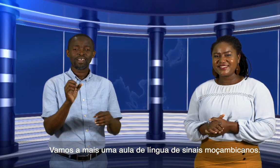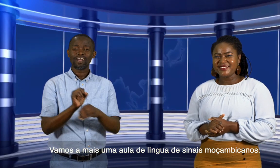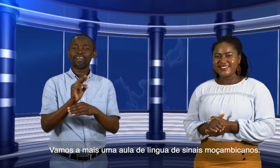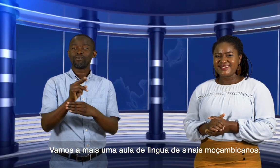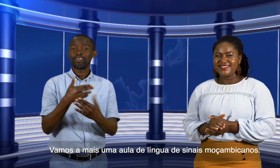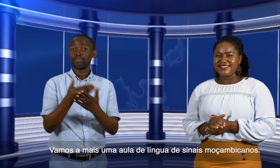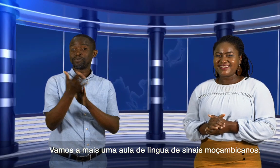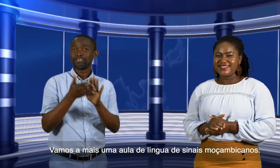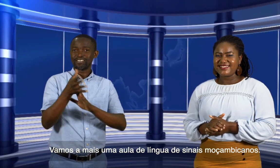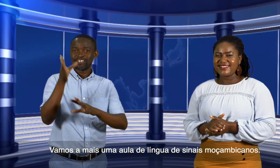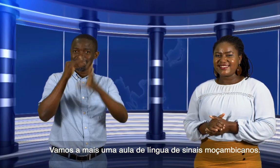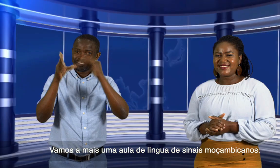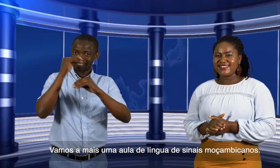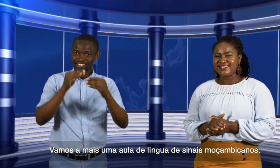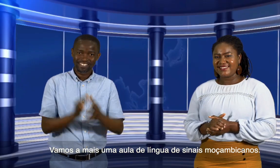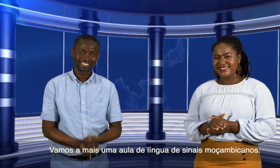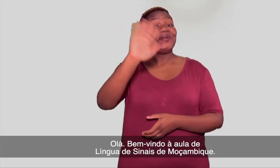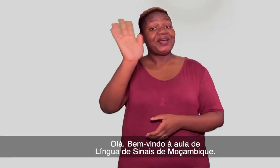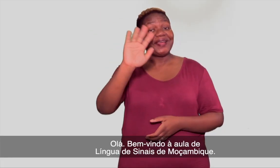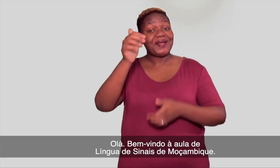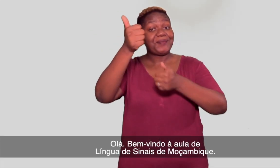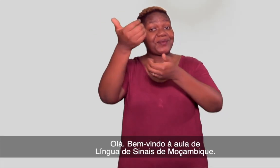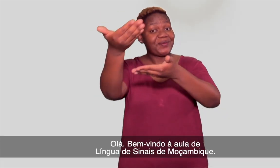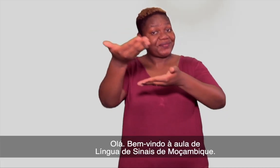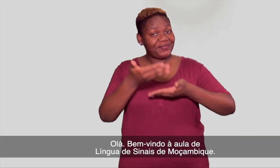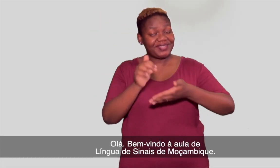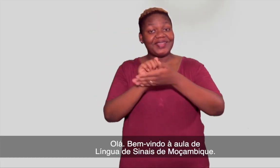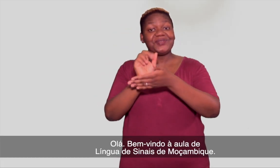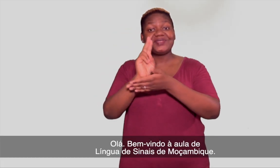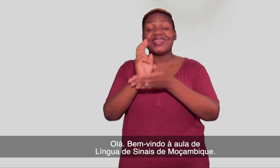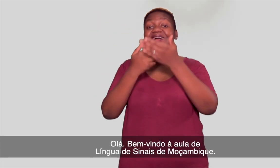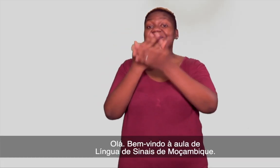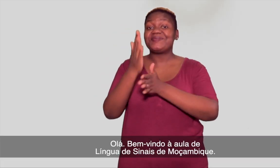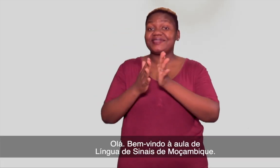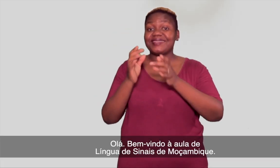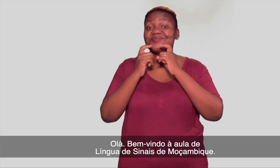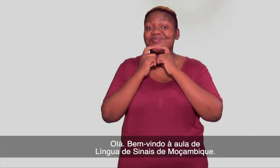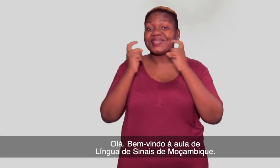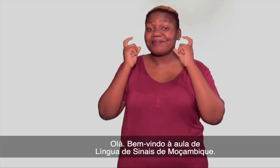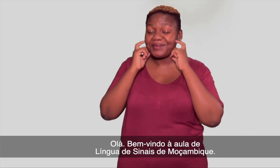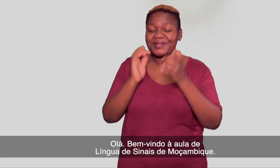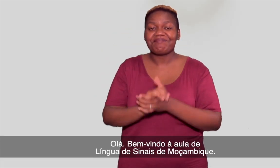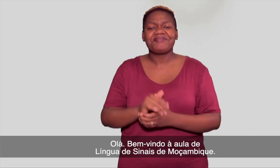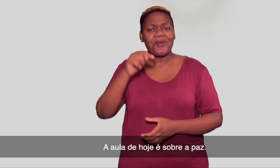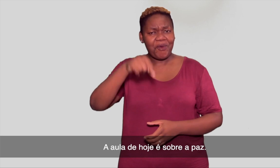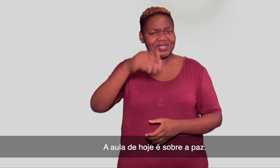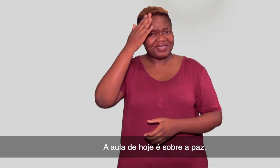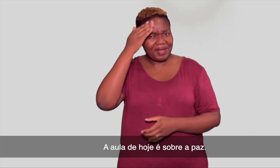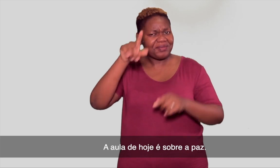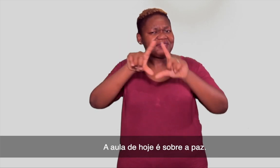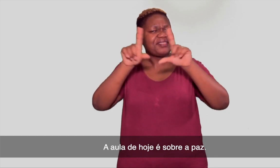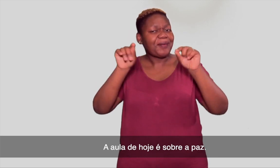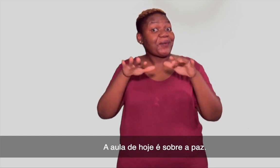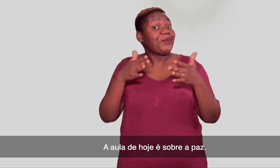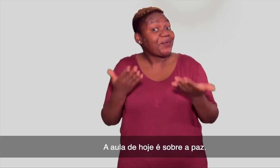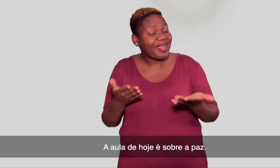aula de Língua de Sinais Moçambicana. Olá, bem-vindo à aula de Língua de Sinais de Moçambique. A aula